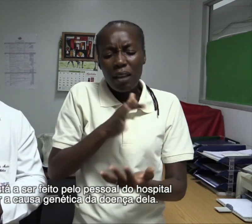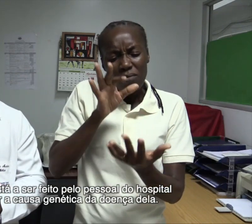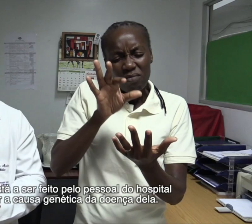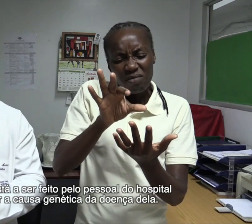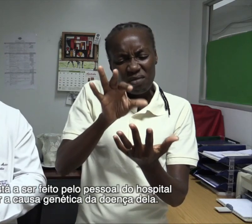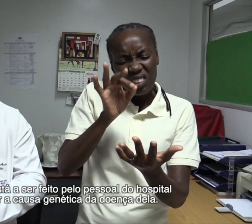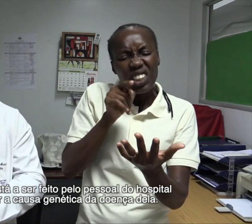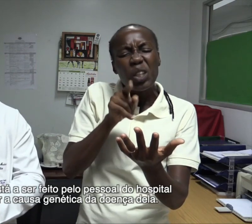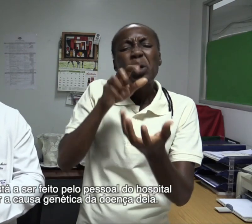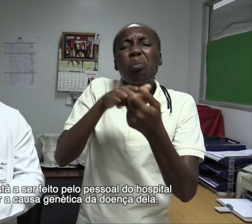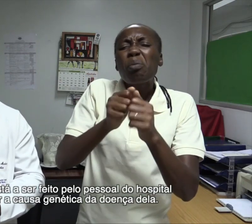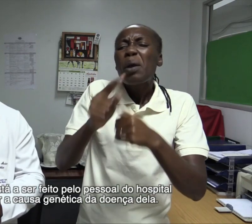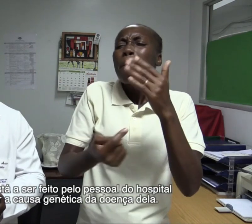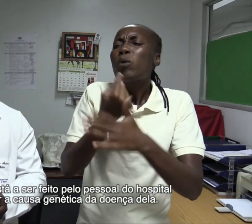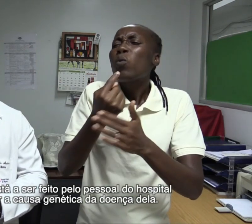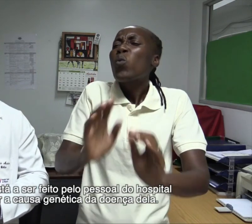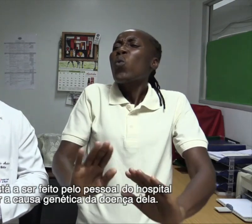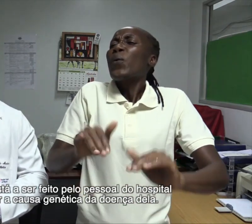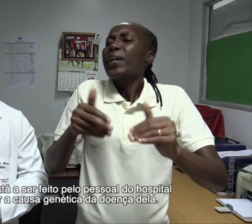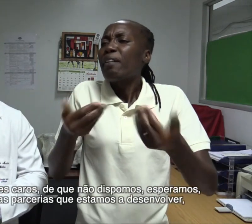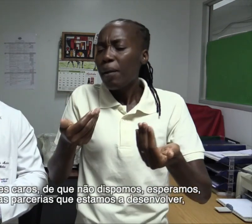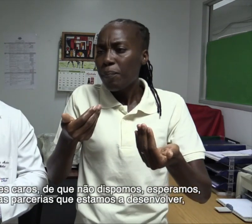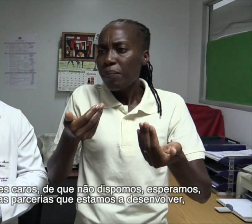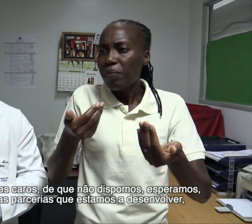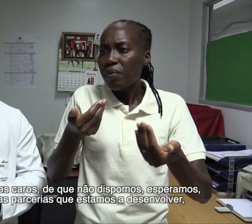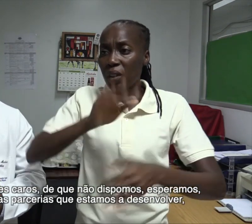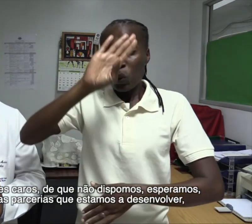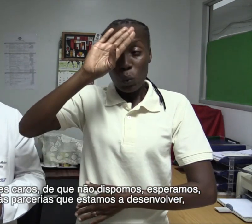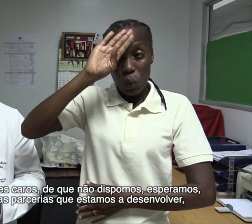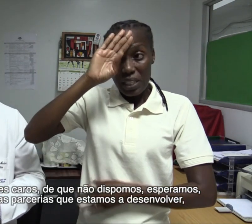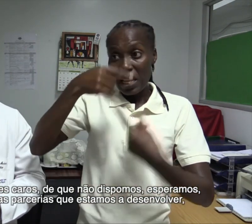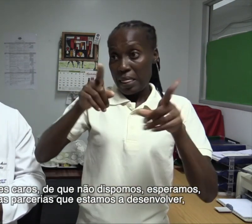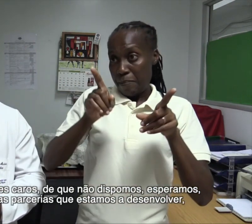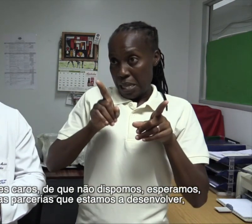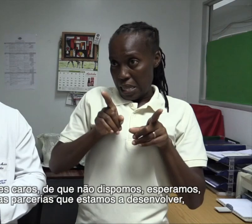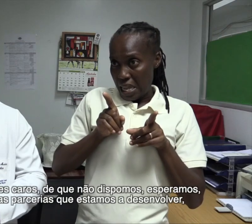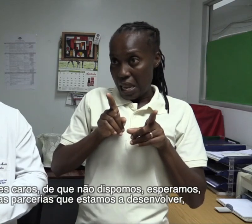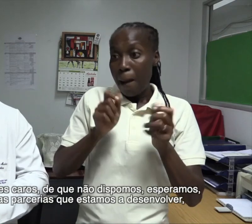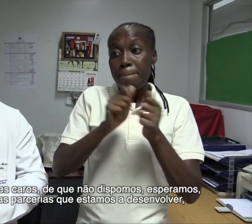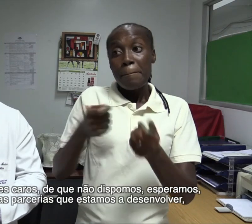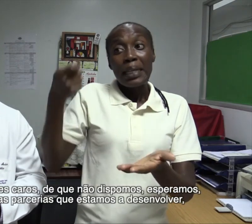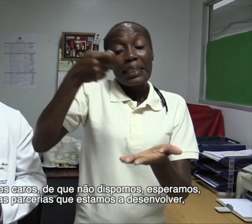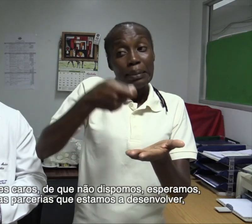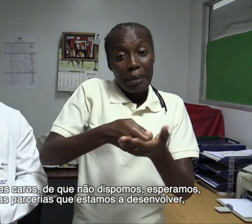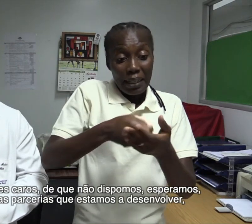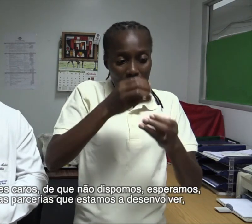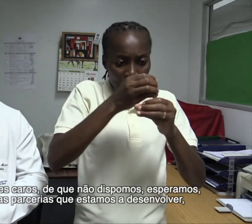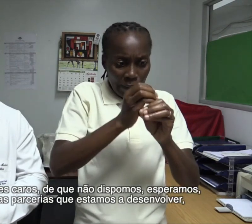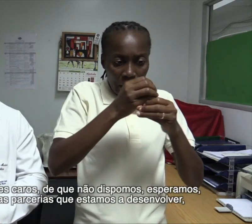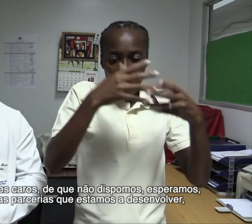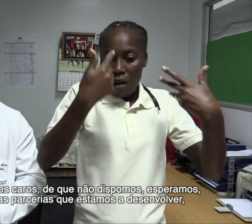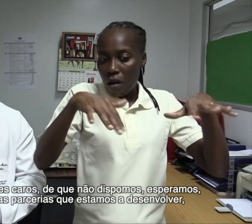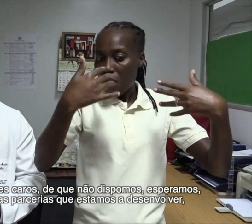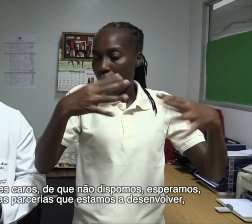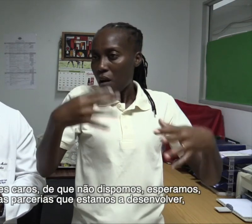causa genética da doença dela. Apesar de serem exames caros e serem exames que nós não dispomos